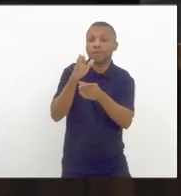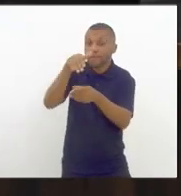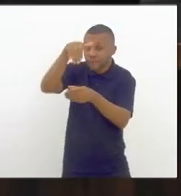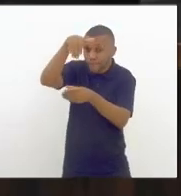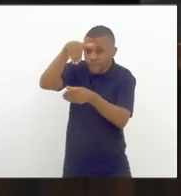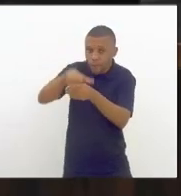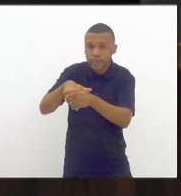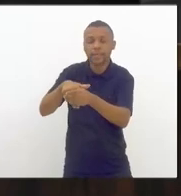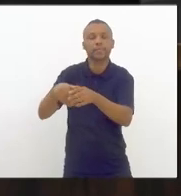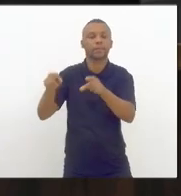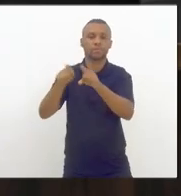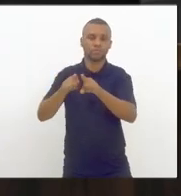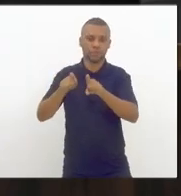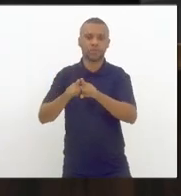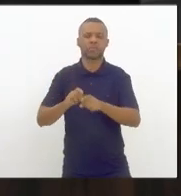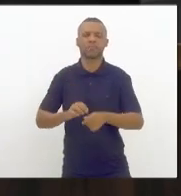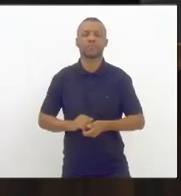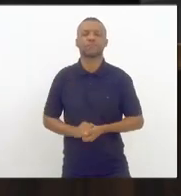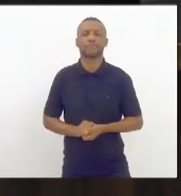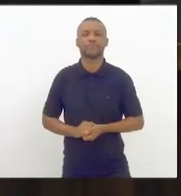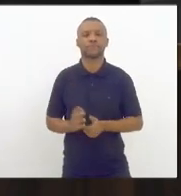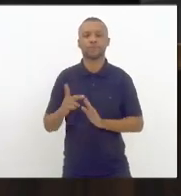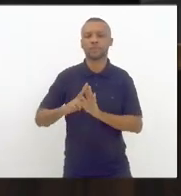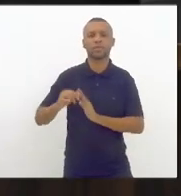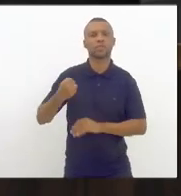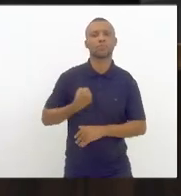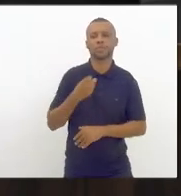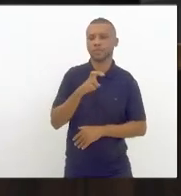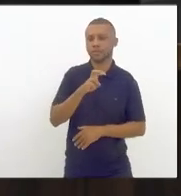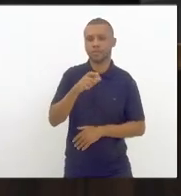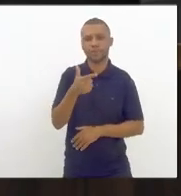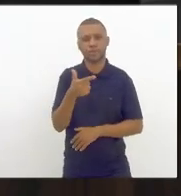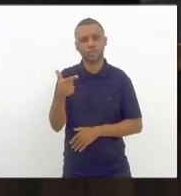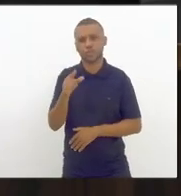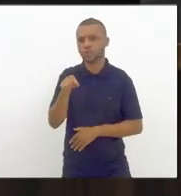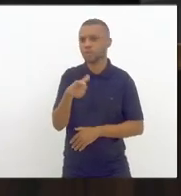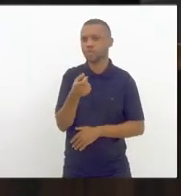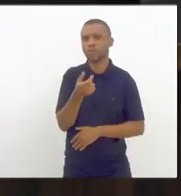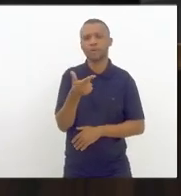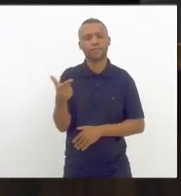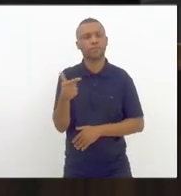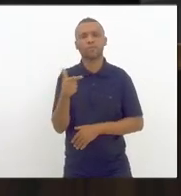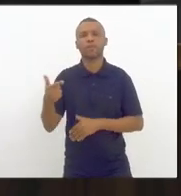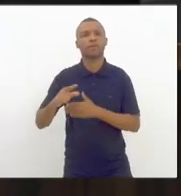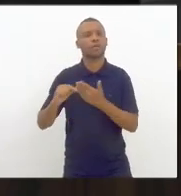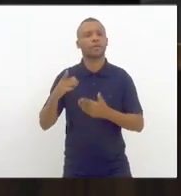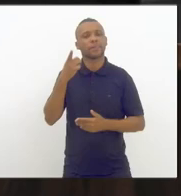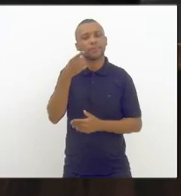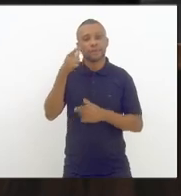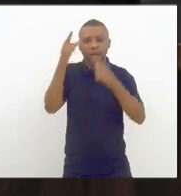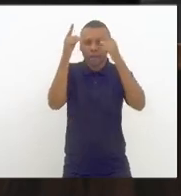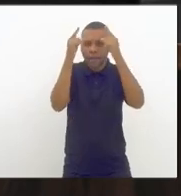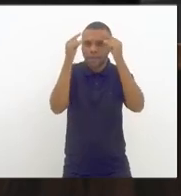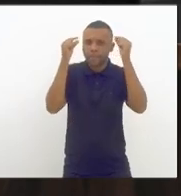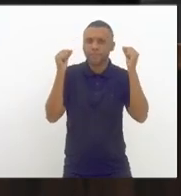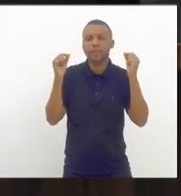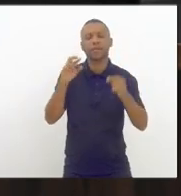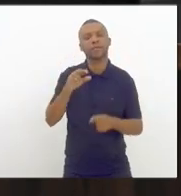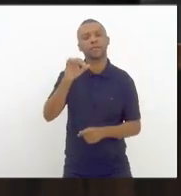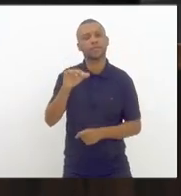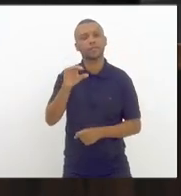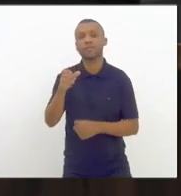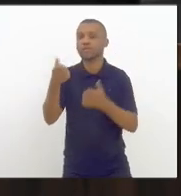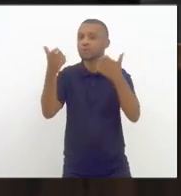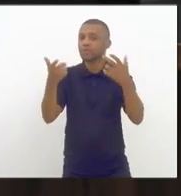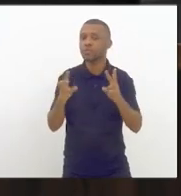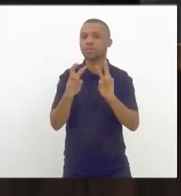primeira discussão. Projeto de lei 5522 de 22, de autoria da deputada enfermeira Rejane, que dispõe sobre a